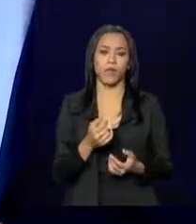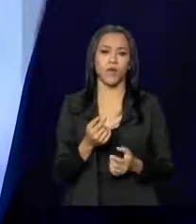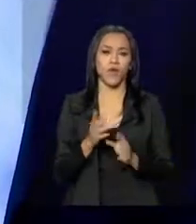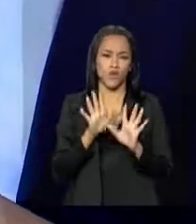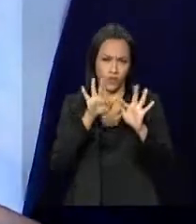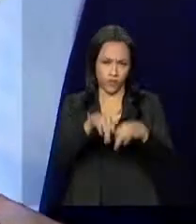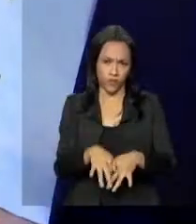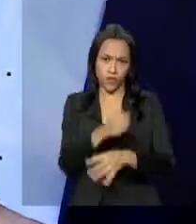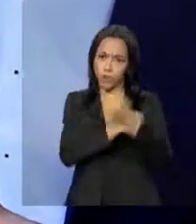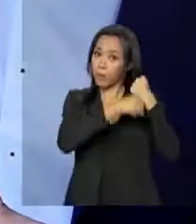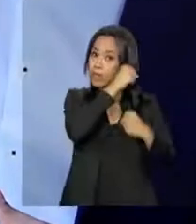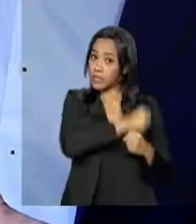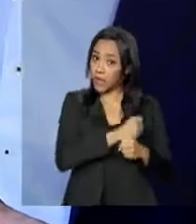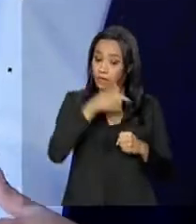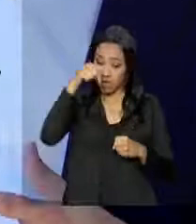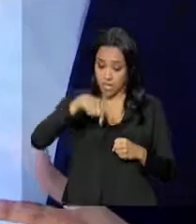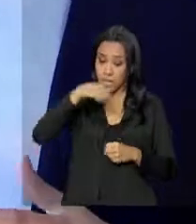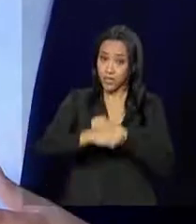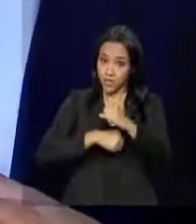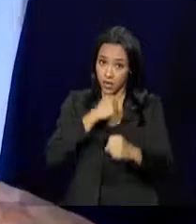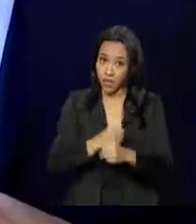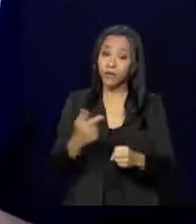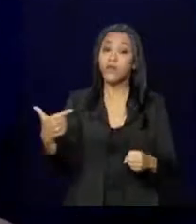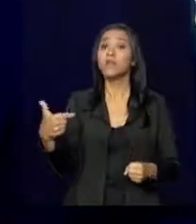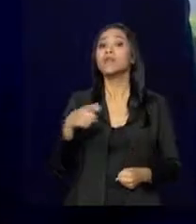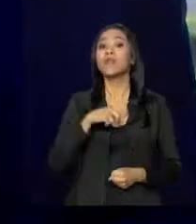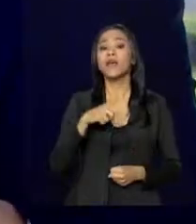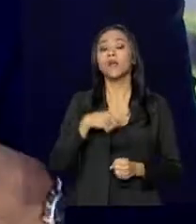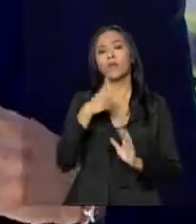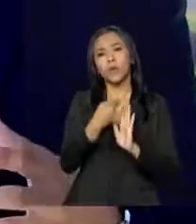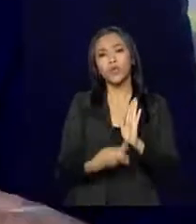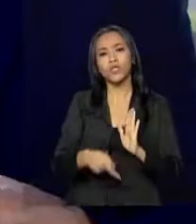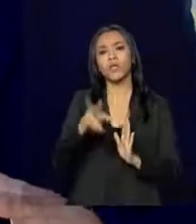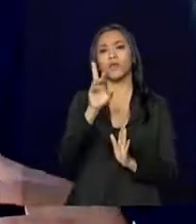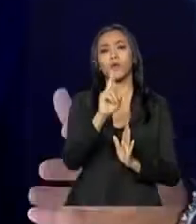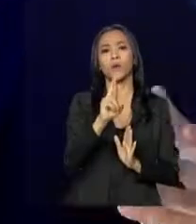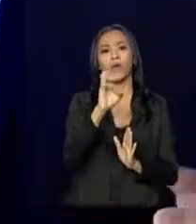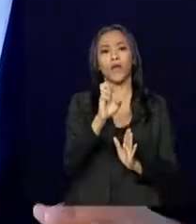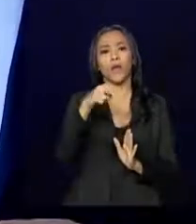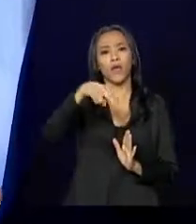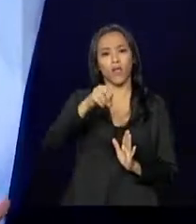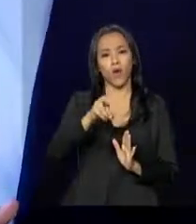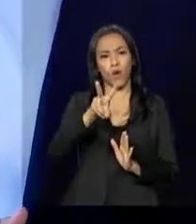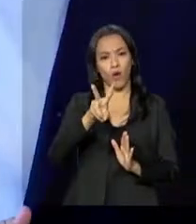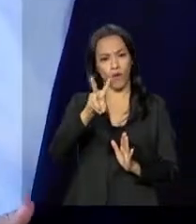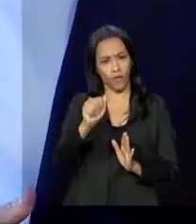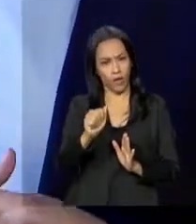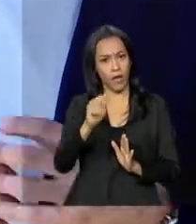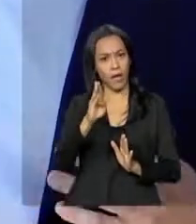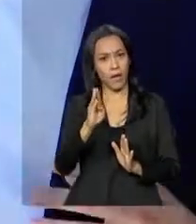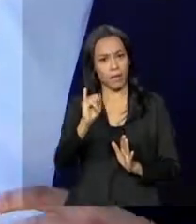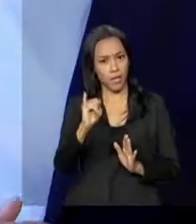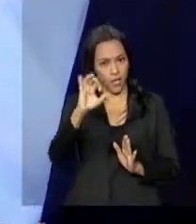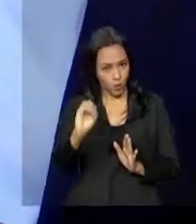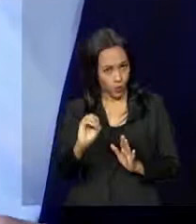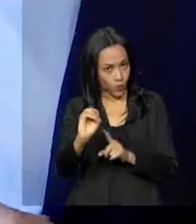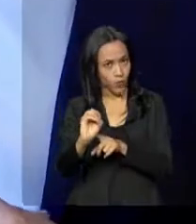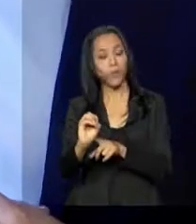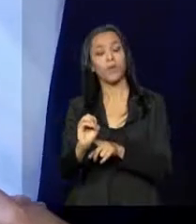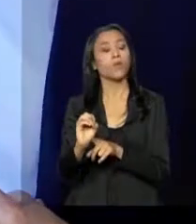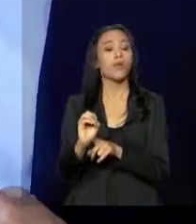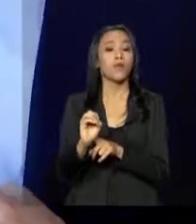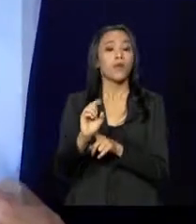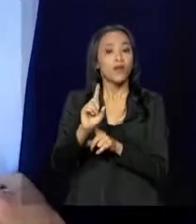do ano passado e esse ano, a gente tem o RenovaBio, que é um programa voltado para estímulo de biocombustíveis